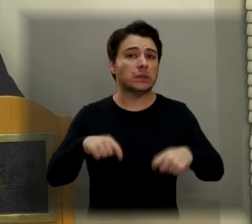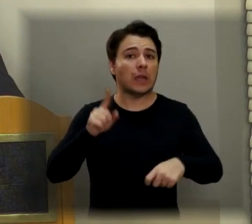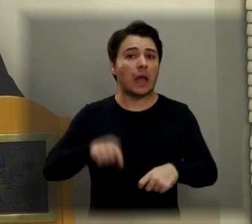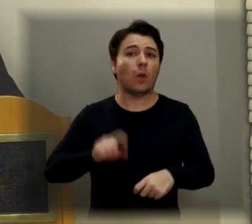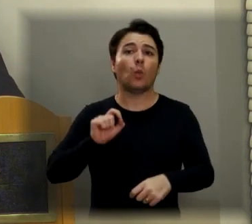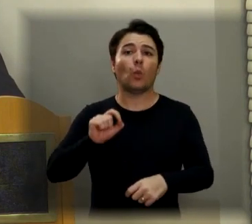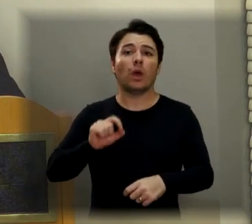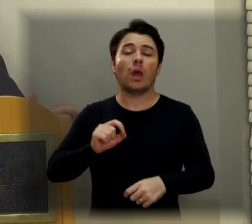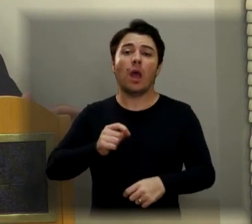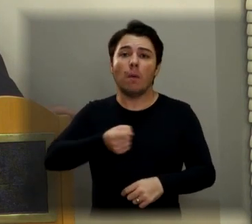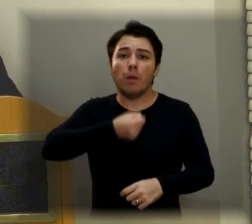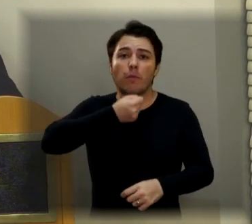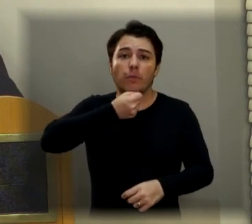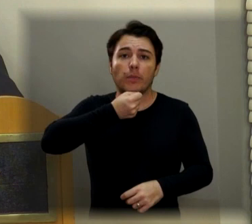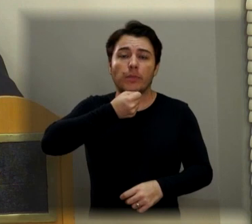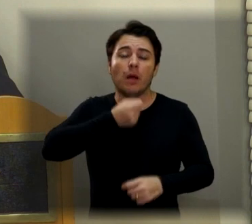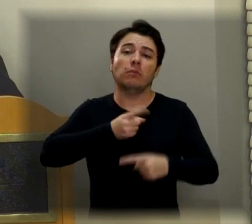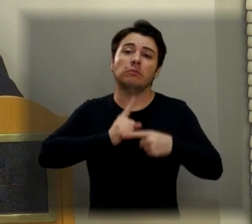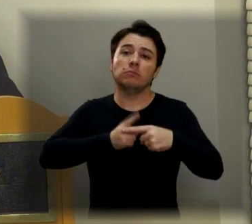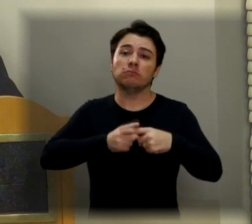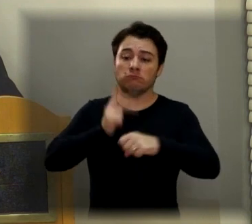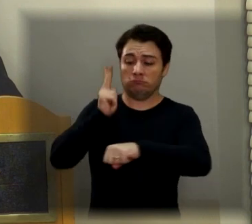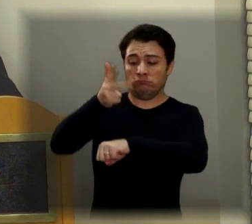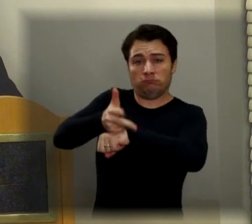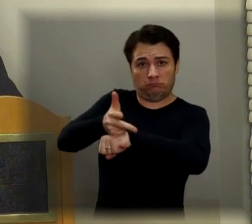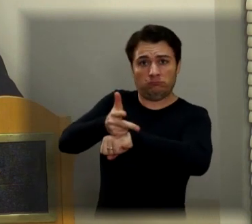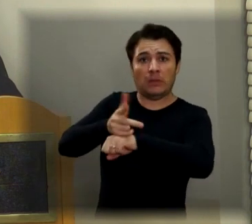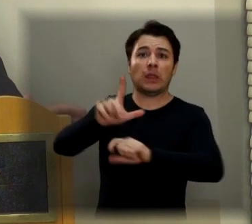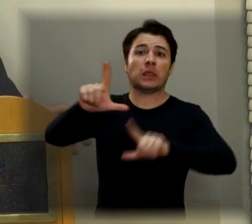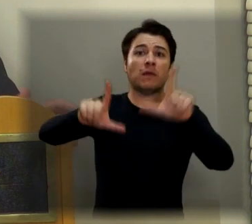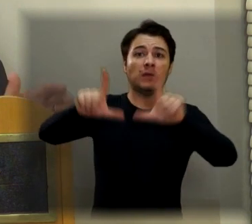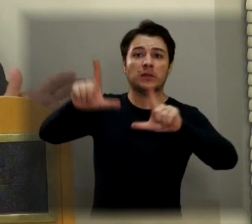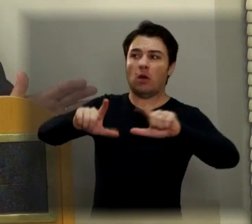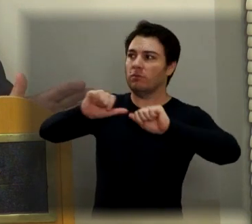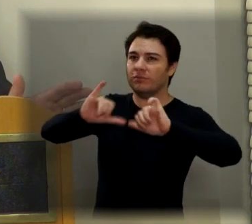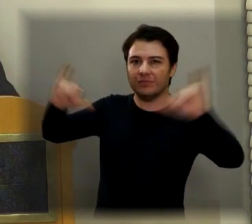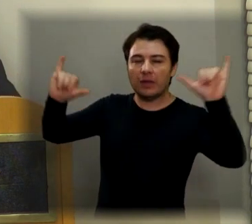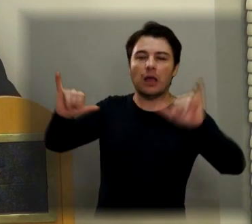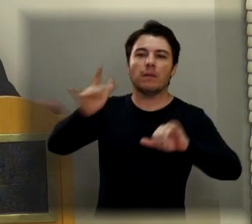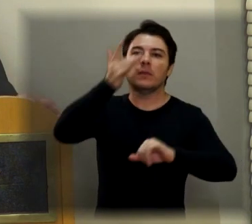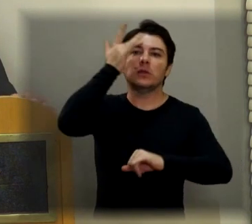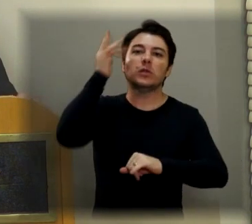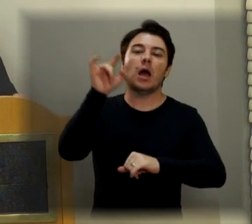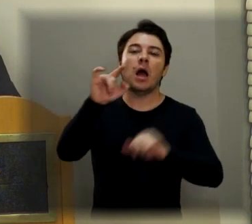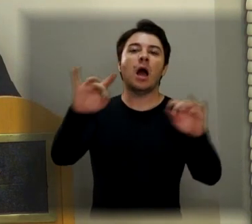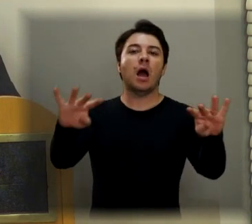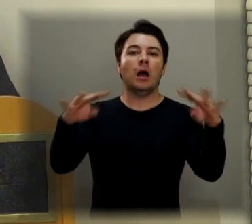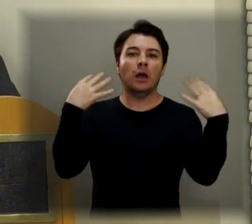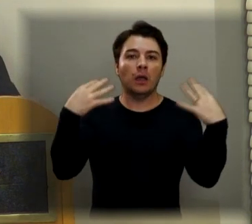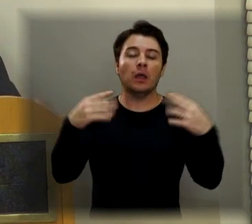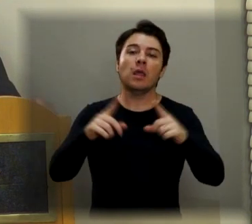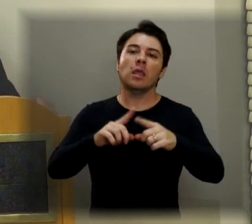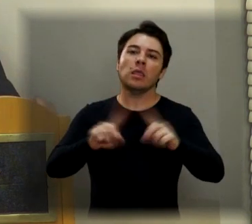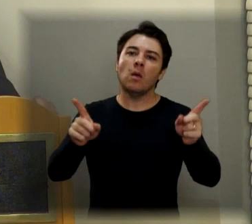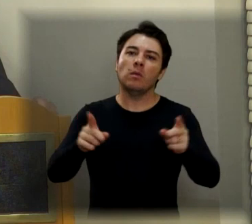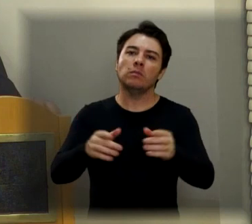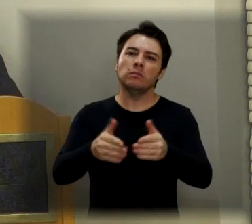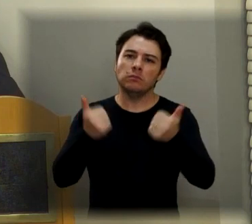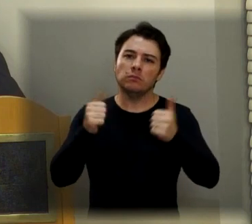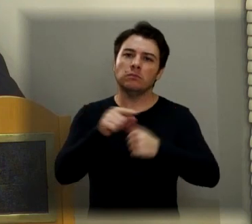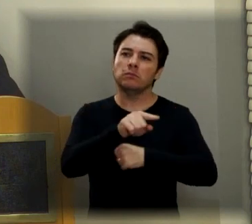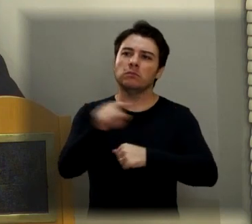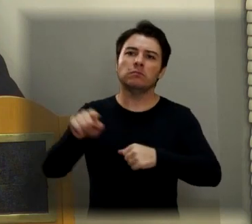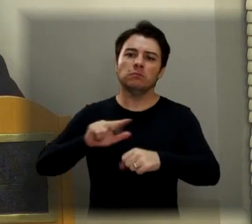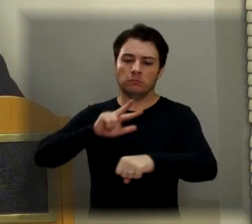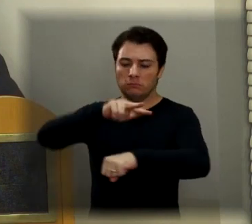isso sempre ao microfone afinal de contas estamos com transmissão pela TV Então para que o espectador Ouça a fala de vocês é